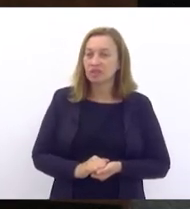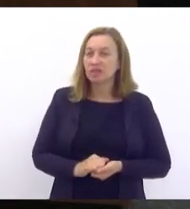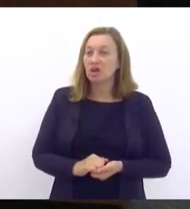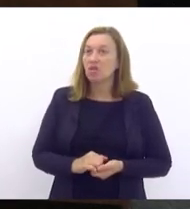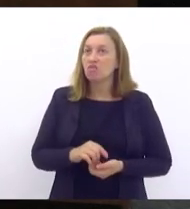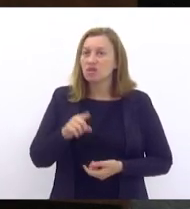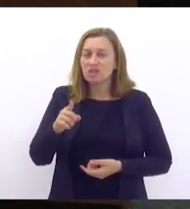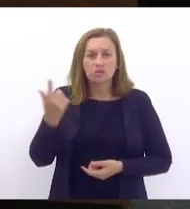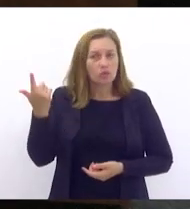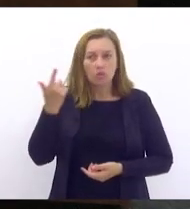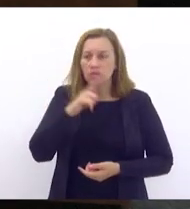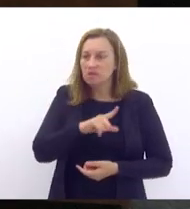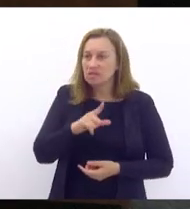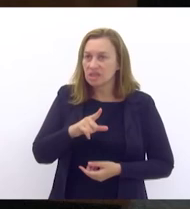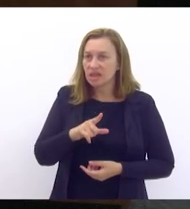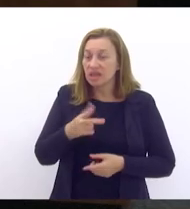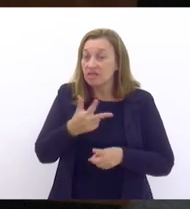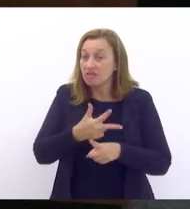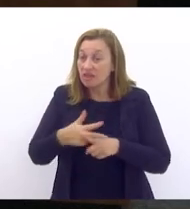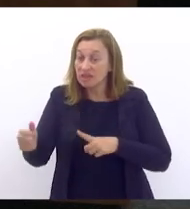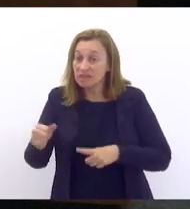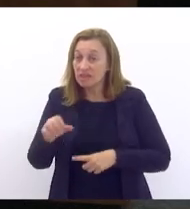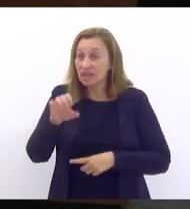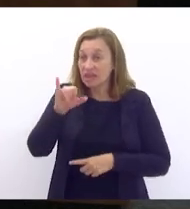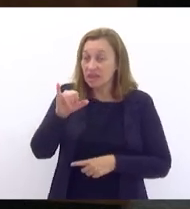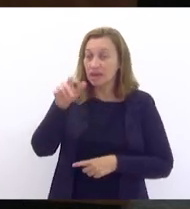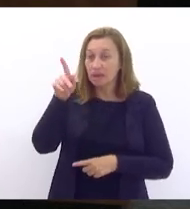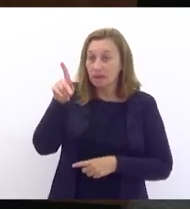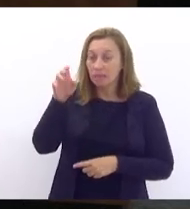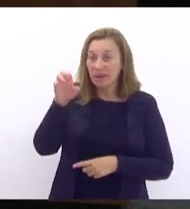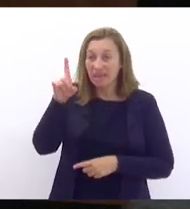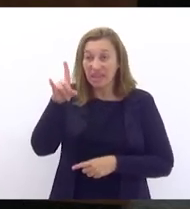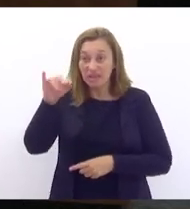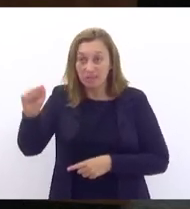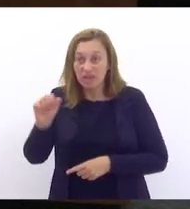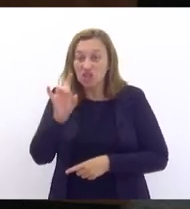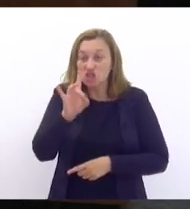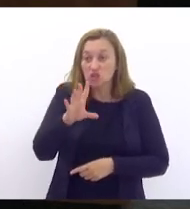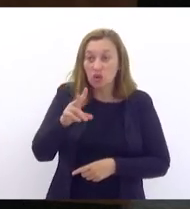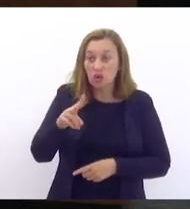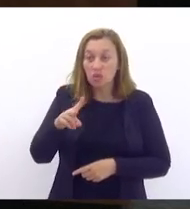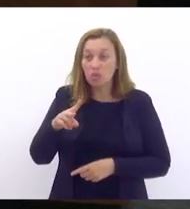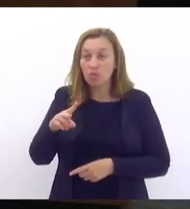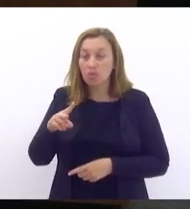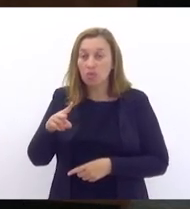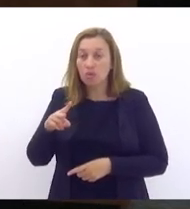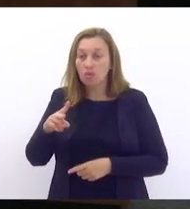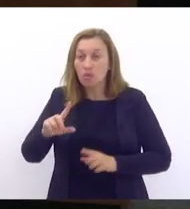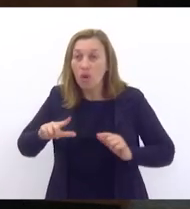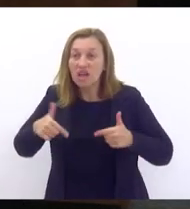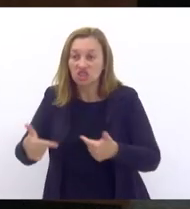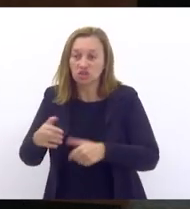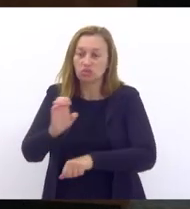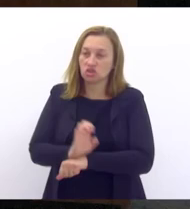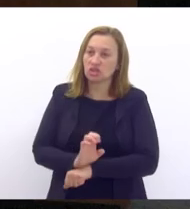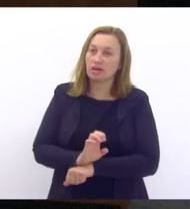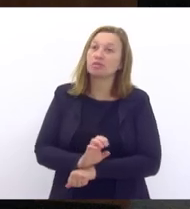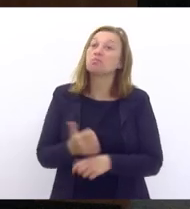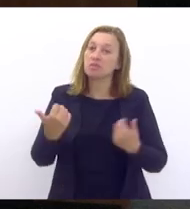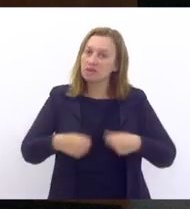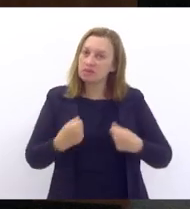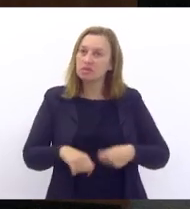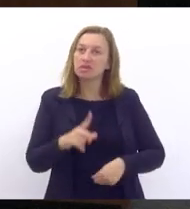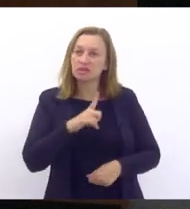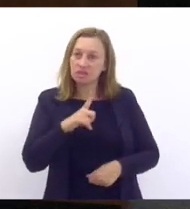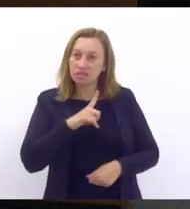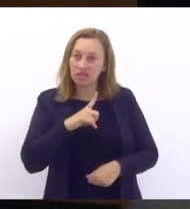epidemia, como é a epidemia das drogas, somente com a força do Estado. Há que se ter